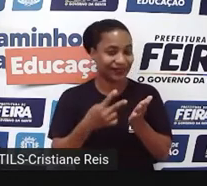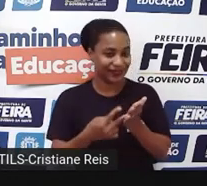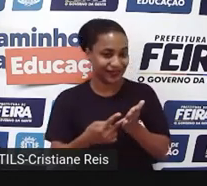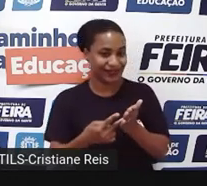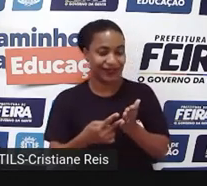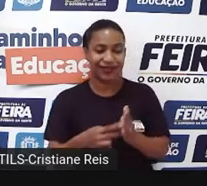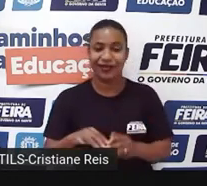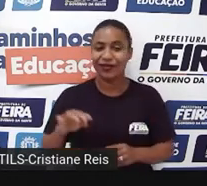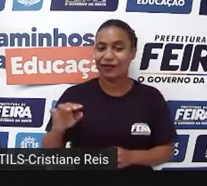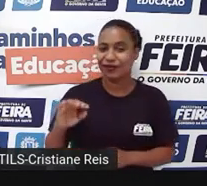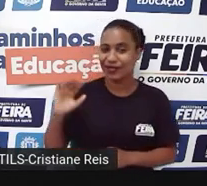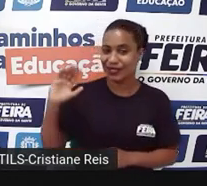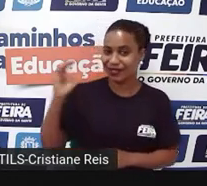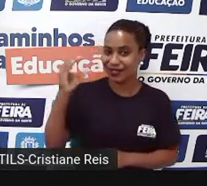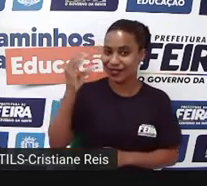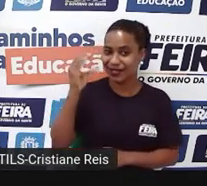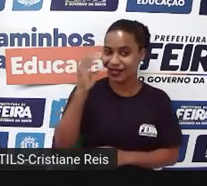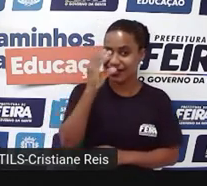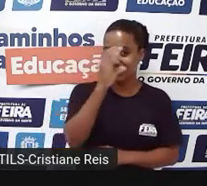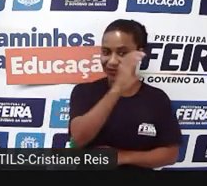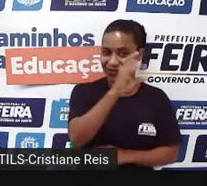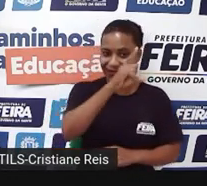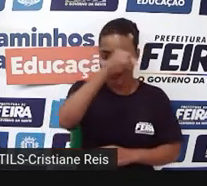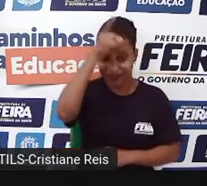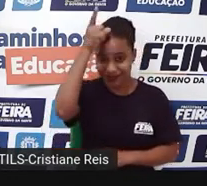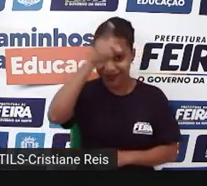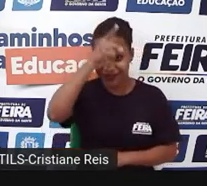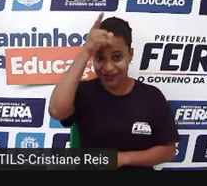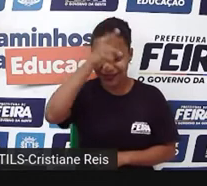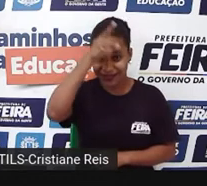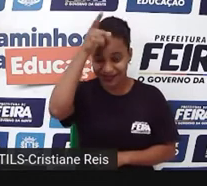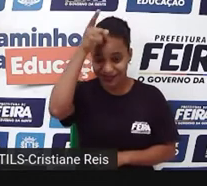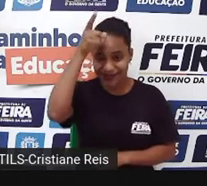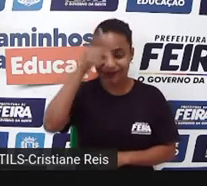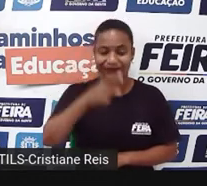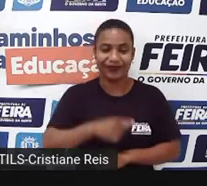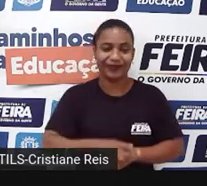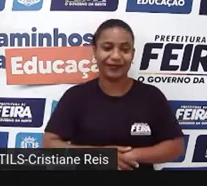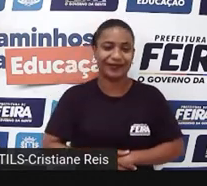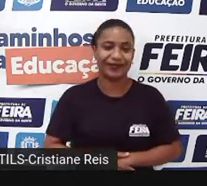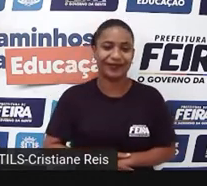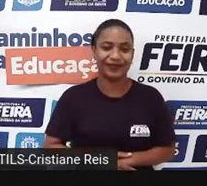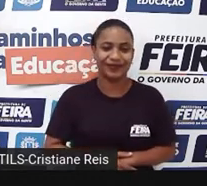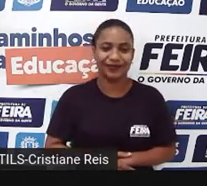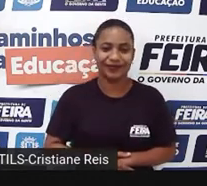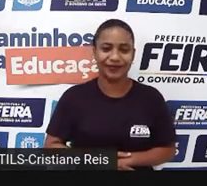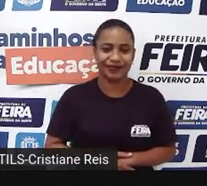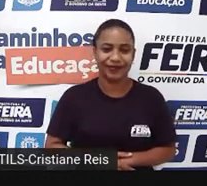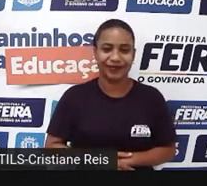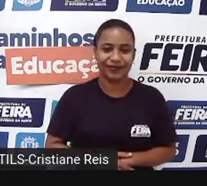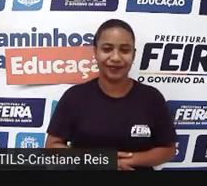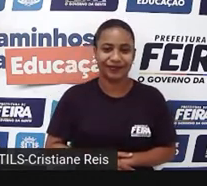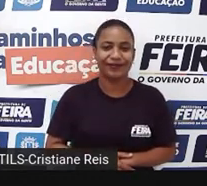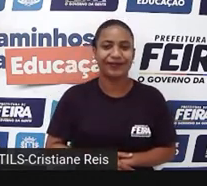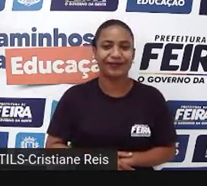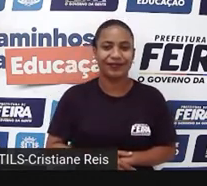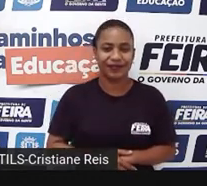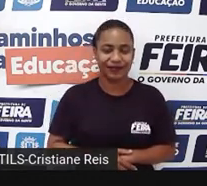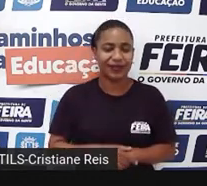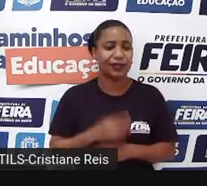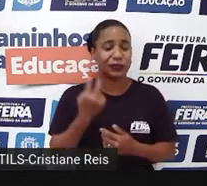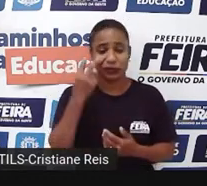de ficção científica. They are films, are fictional stories based on science. Então,